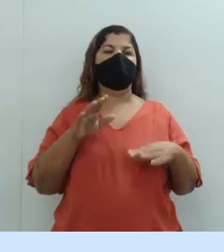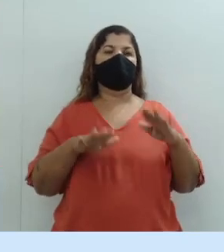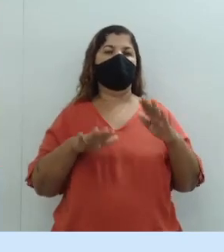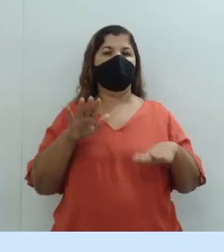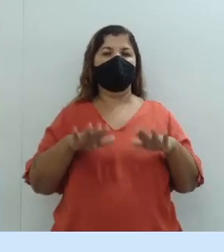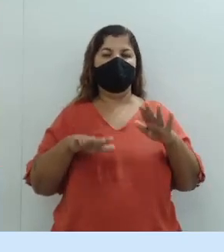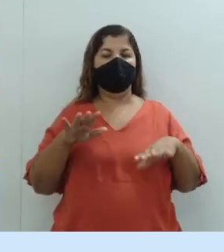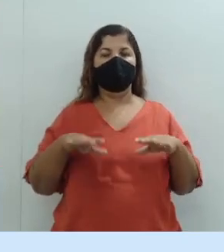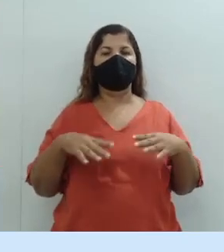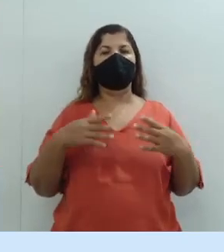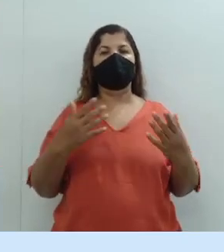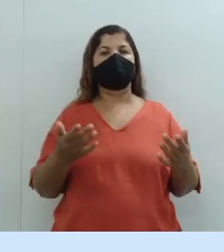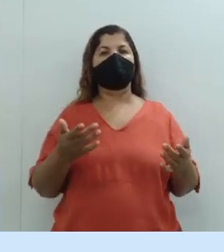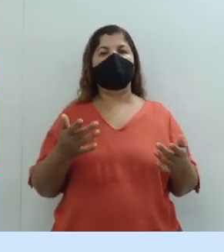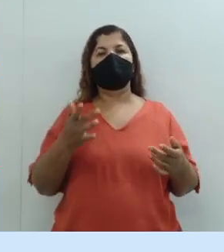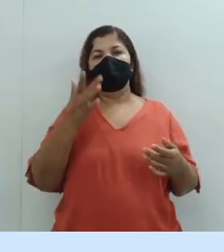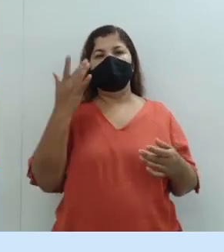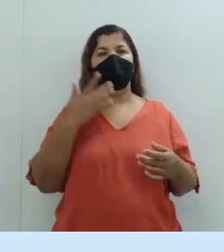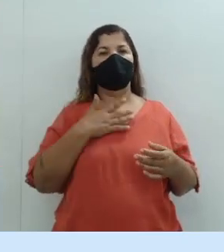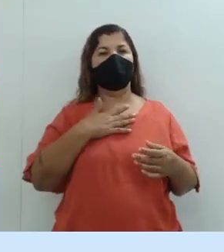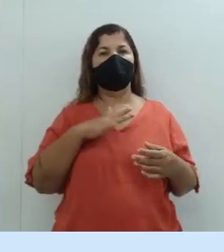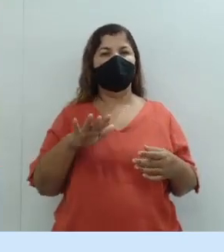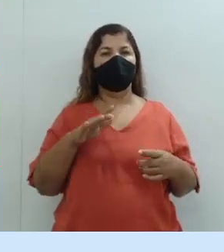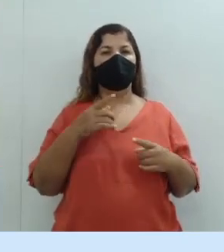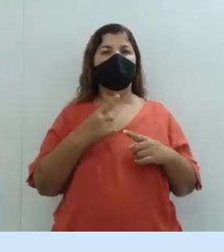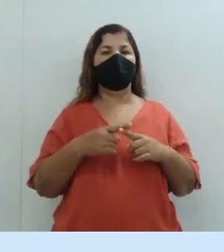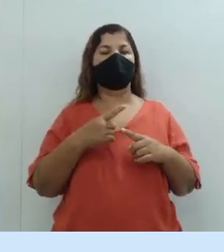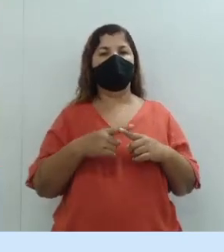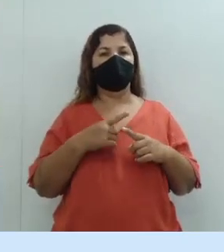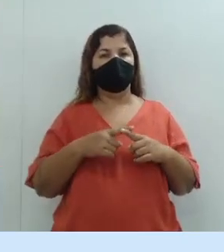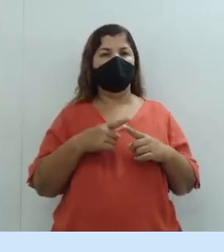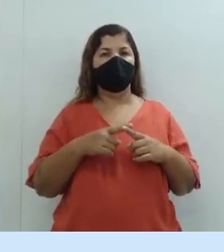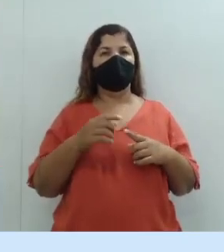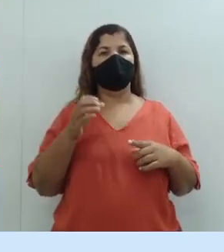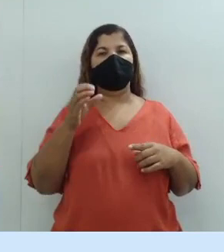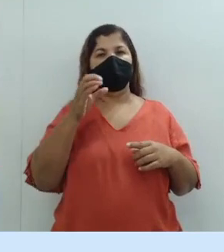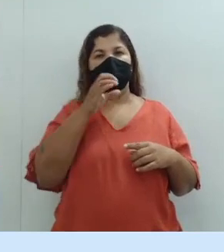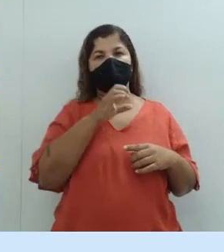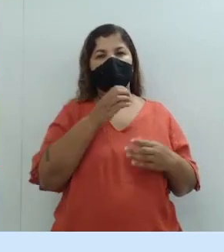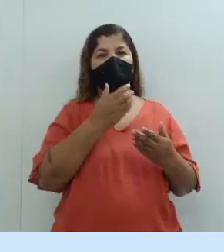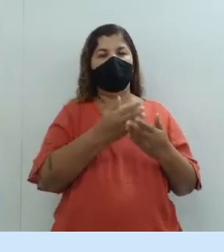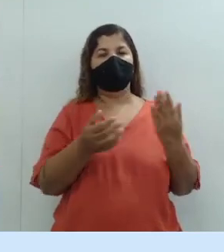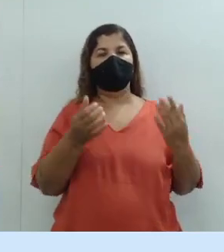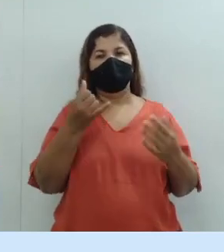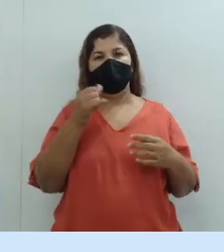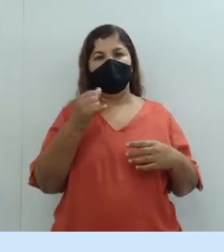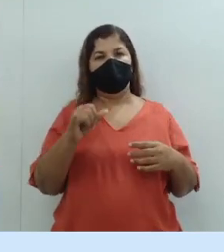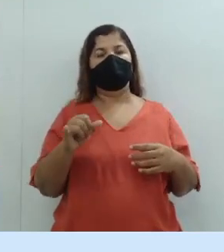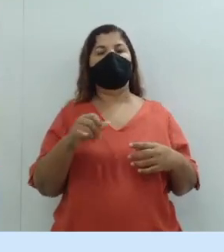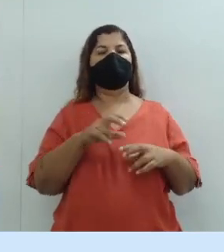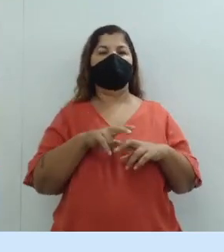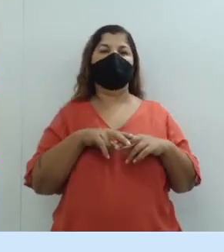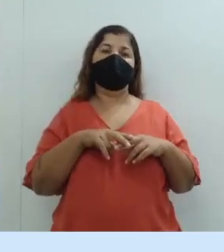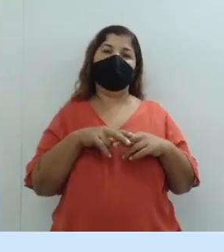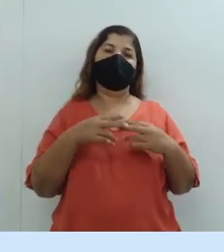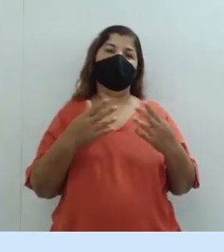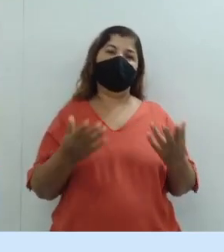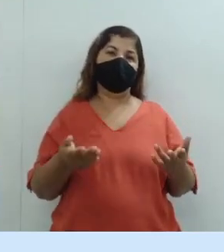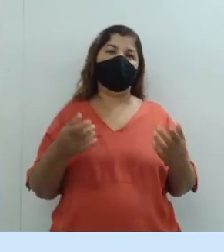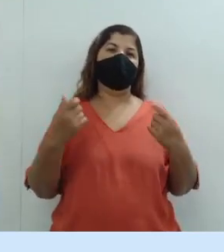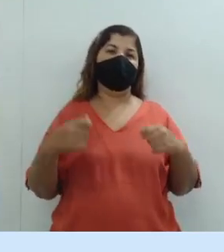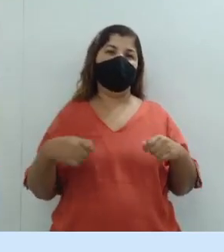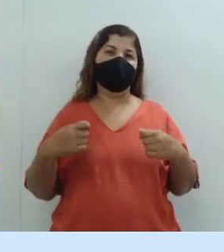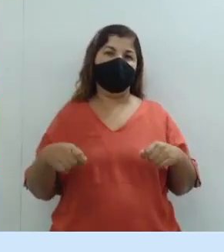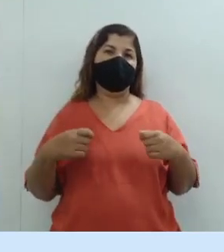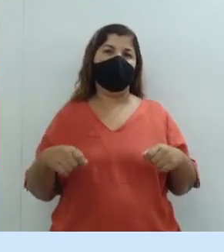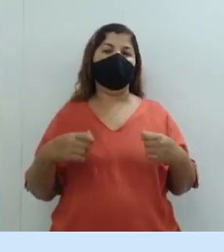tem não gosta muito porque os resistores esquentam e perdem energia, mas acaba sendo necessário aquilo. Mas realmente é uma